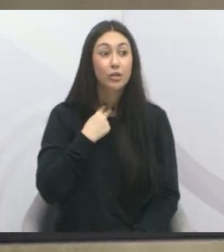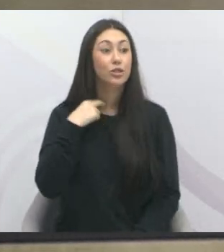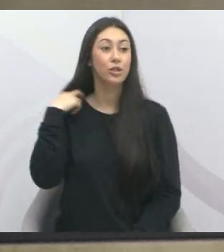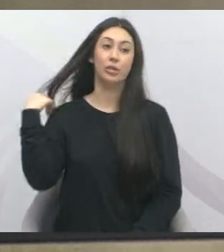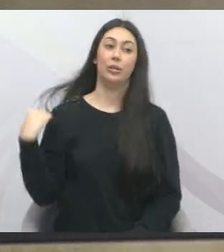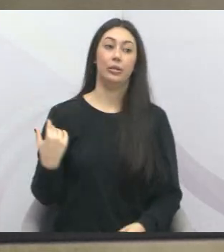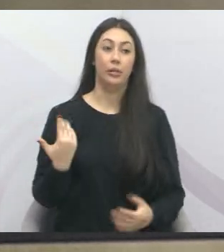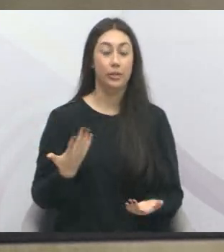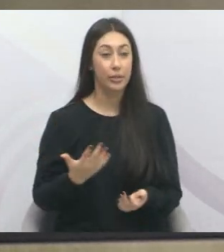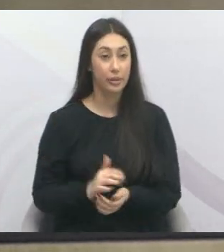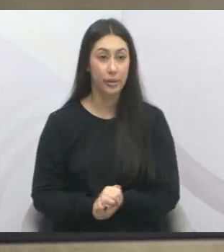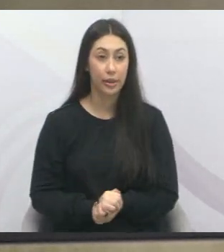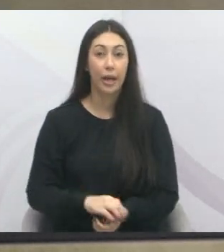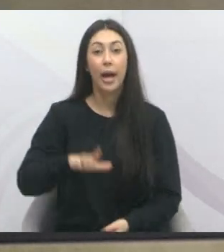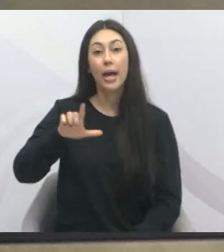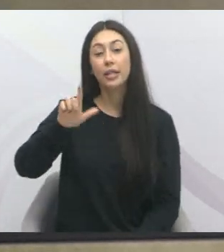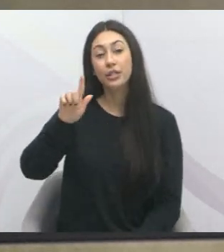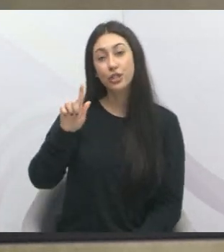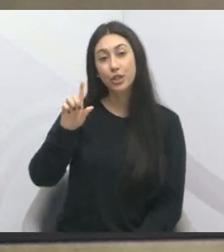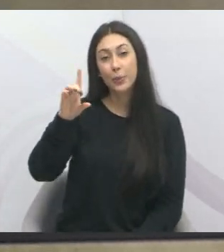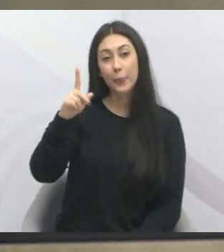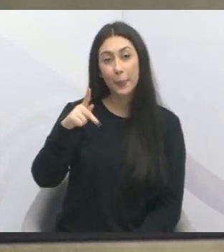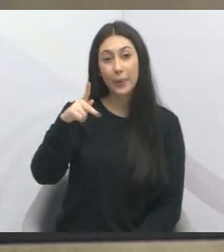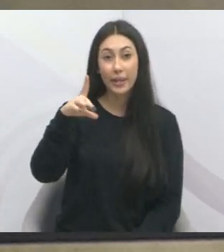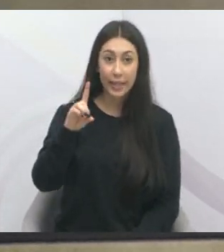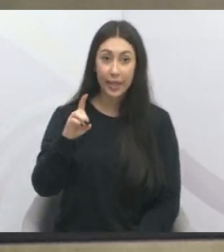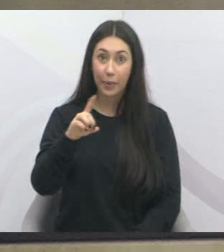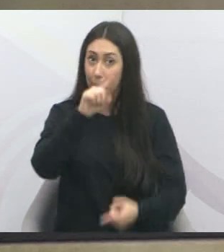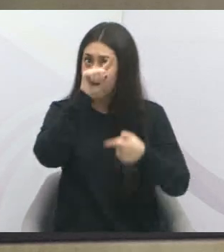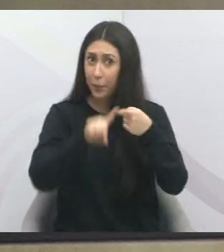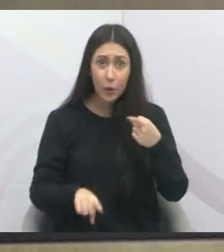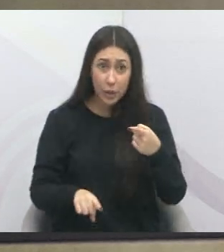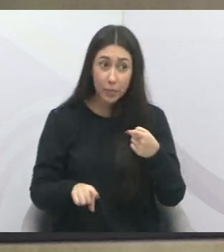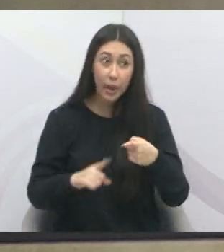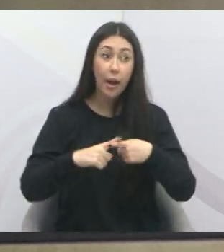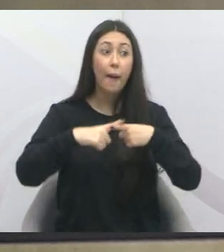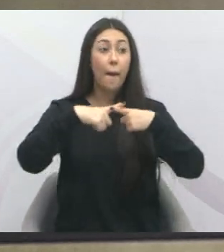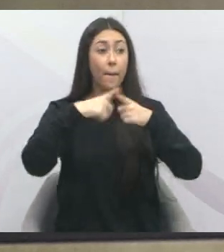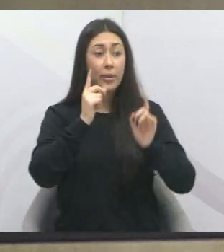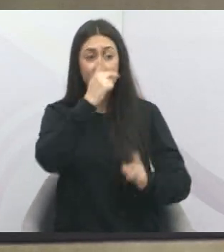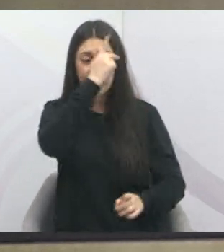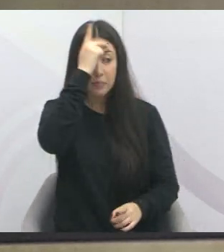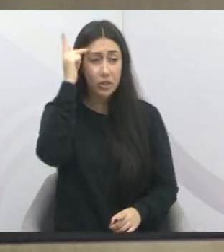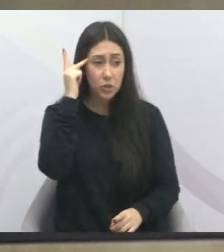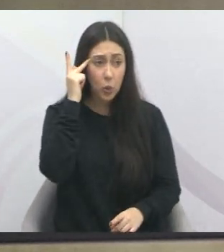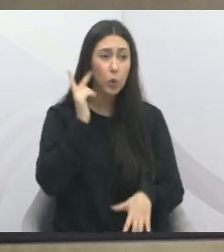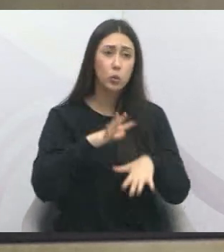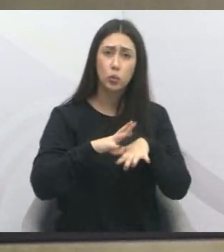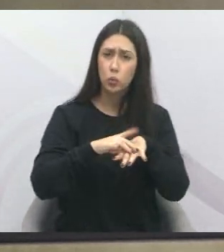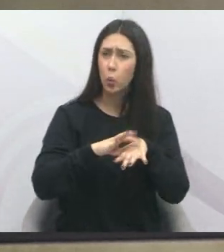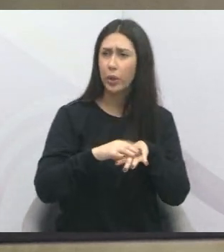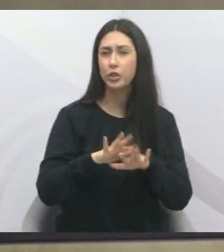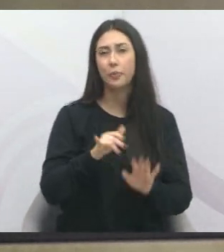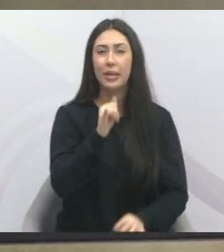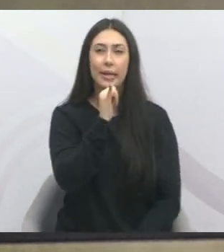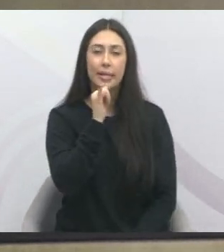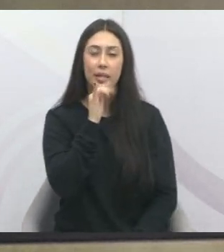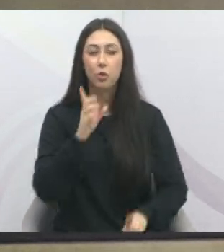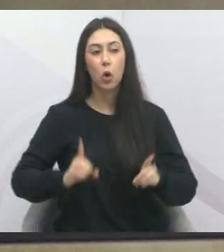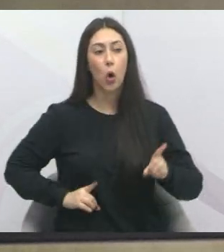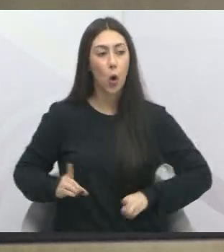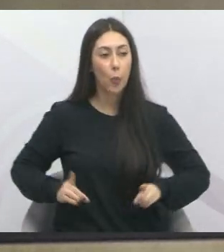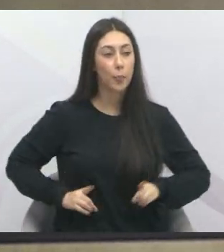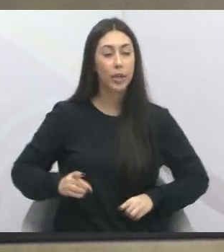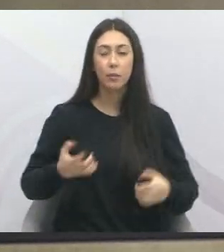ainda mais a LGPD, que a gente não pode divulgar. Mas qualquer paciente, se você tem lá um primo que quer